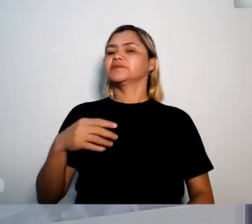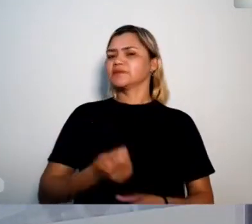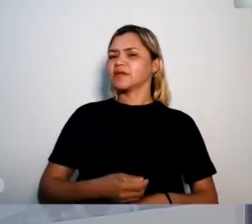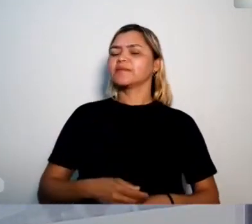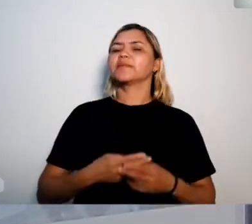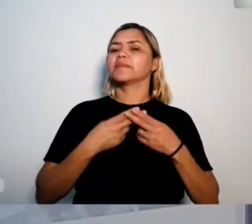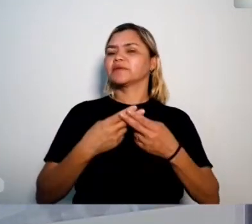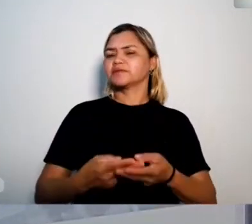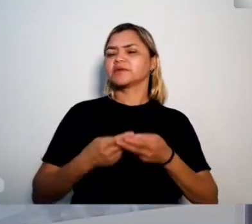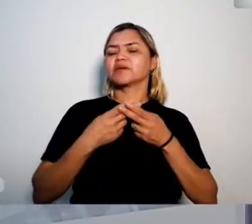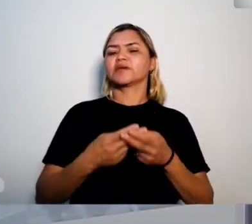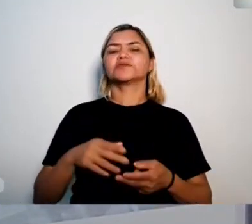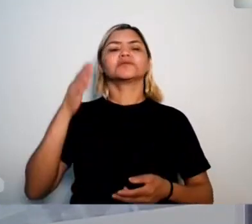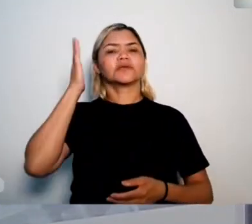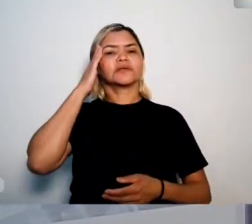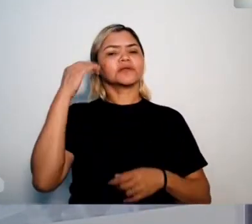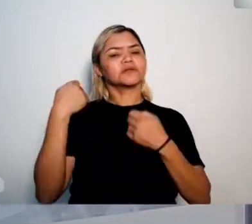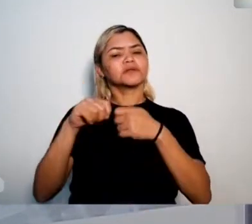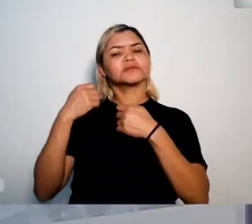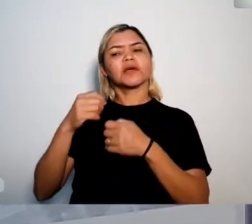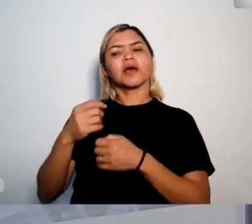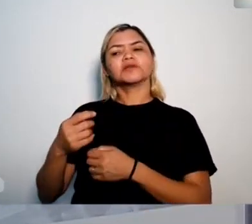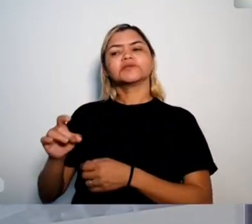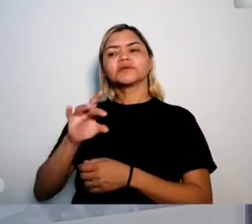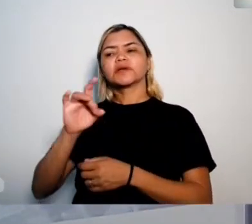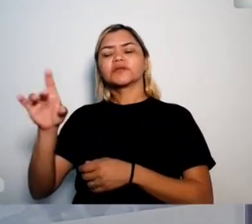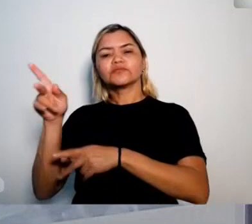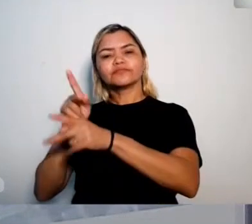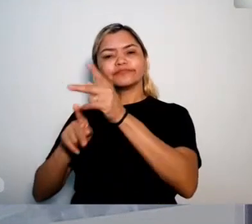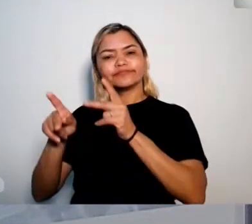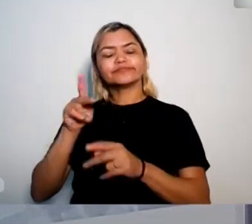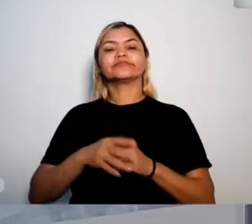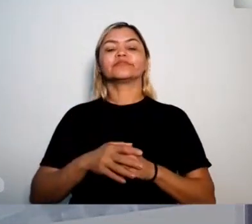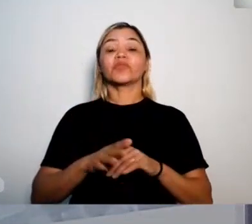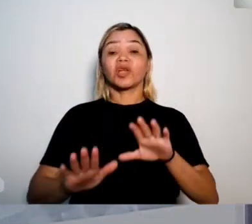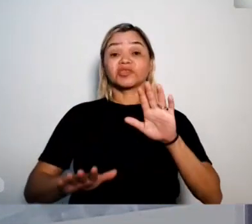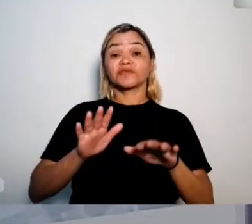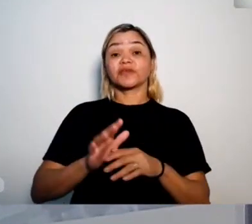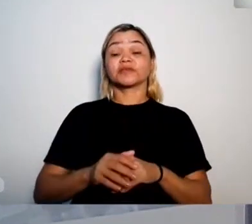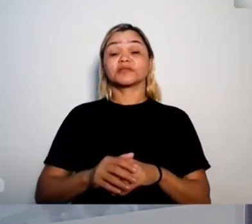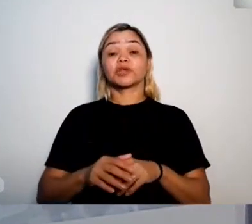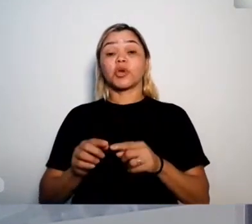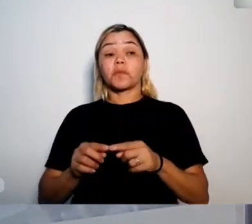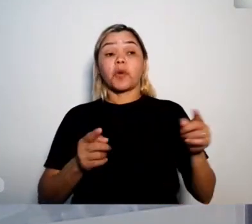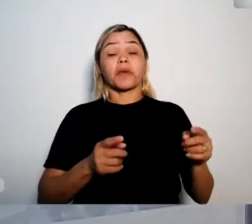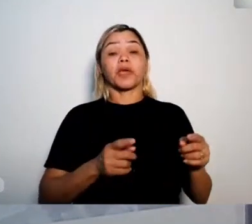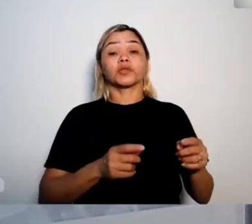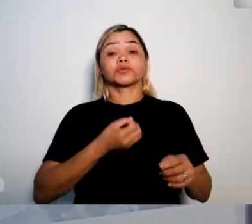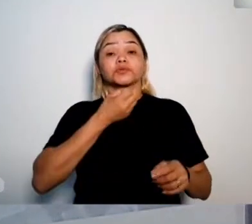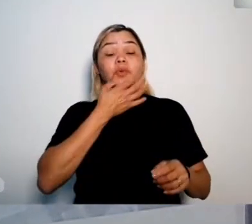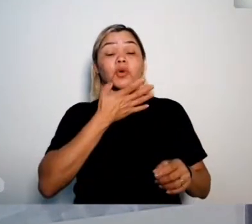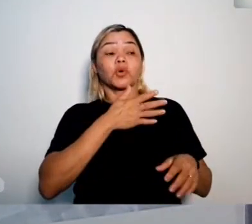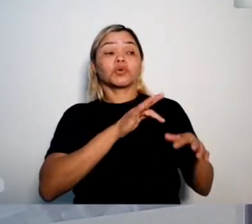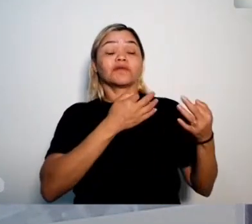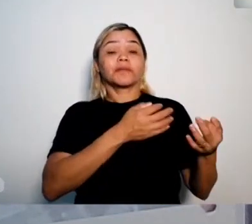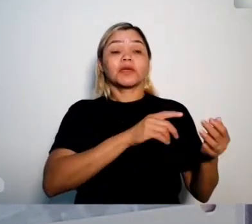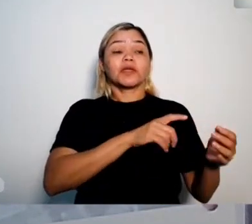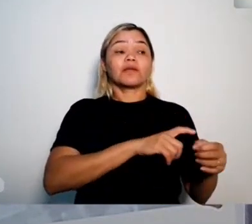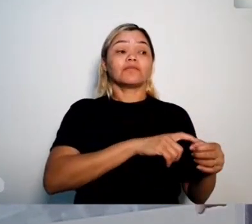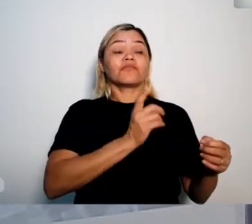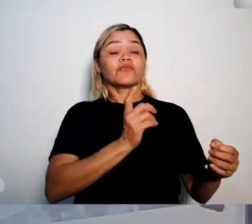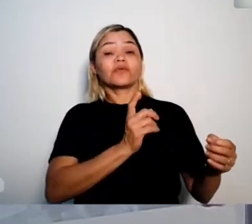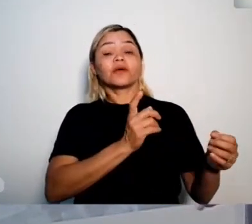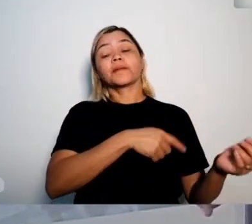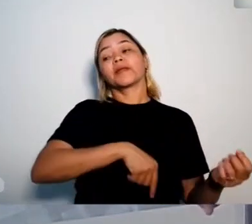da população, às vezes deixando um momento de lazer para vir aqui nesta casa aparecer. Esta